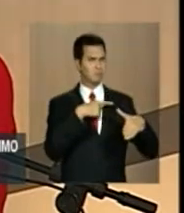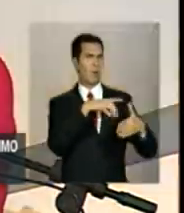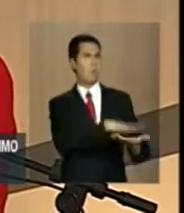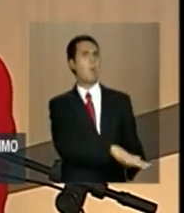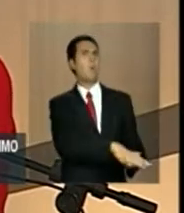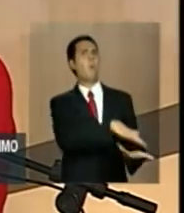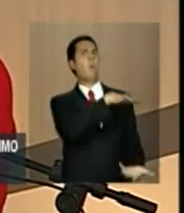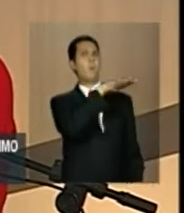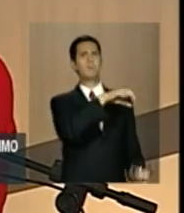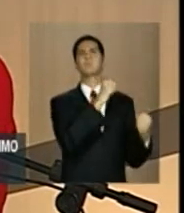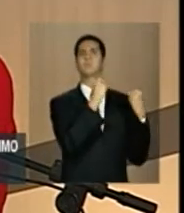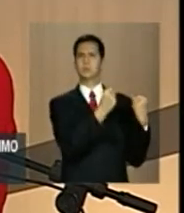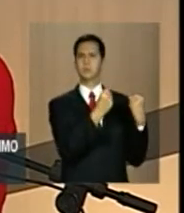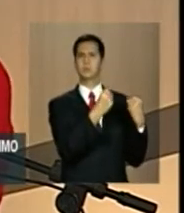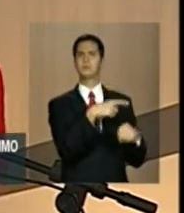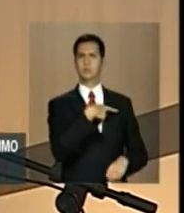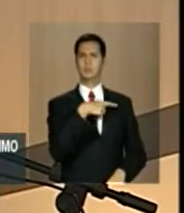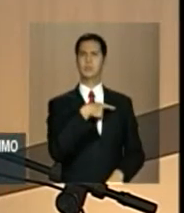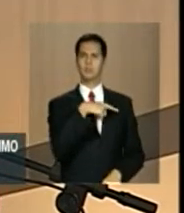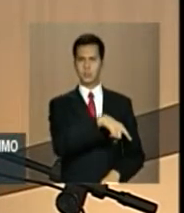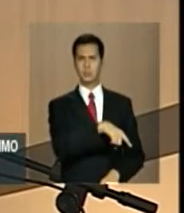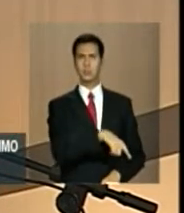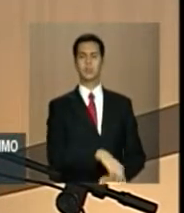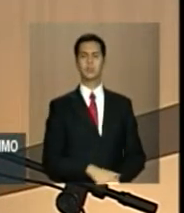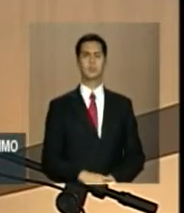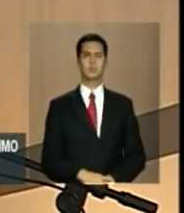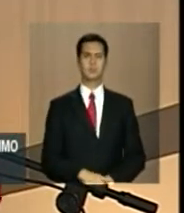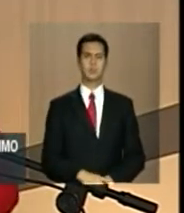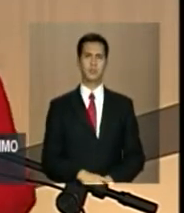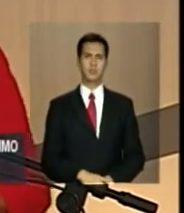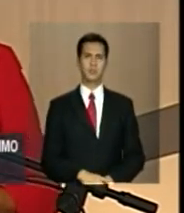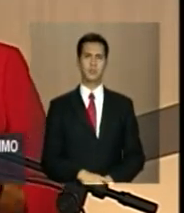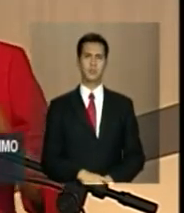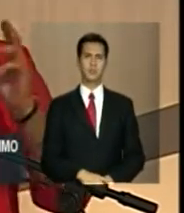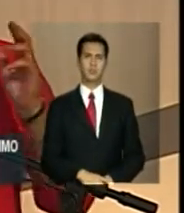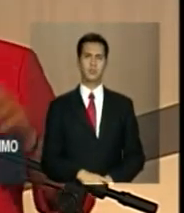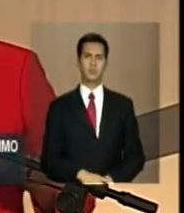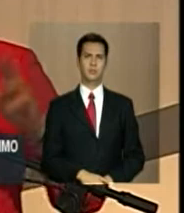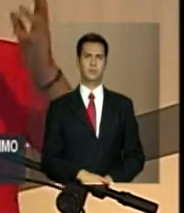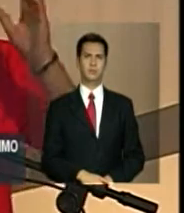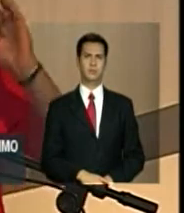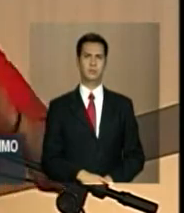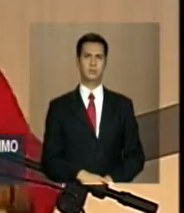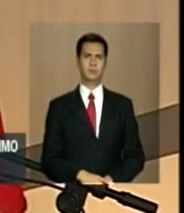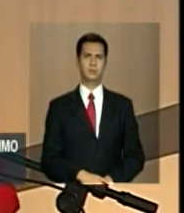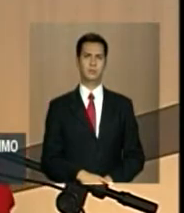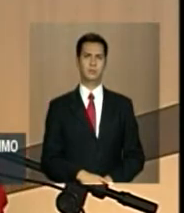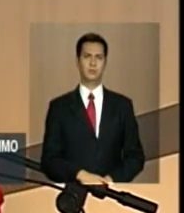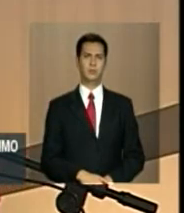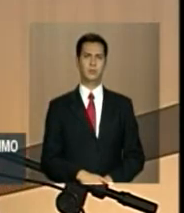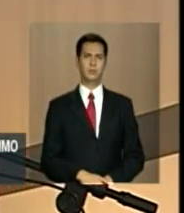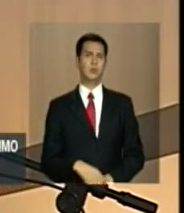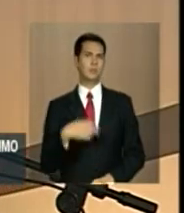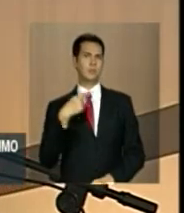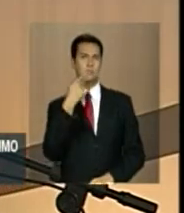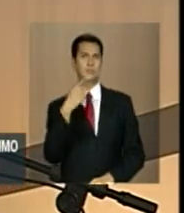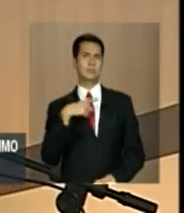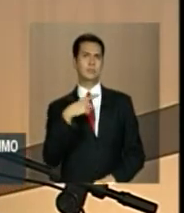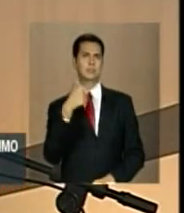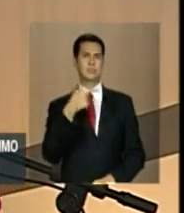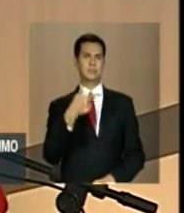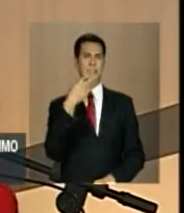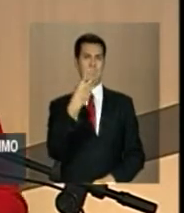em moeda forte, em moeda internacional. Não estou falando dos nossos 370 bilhões de